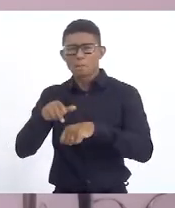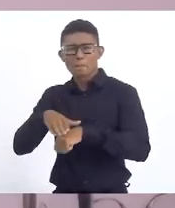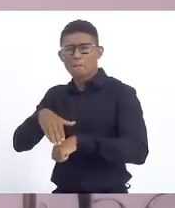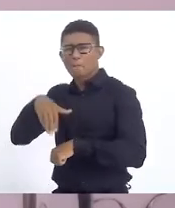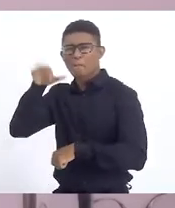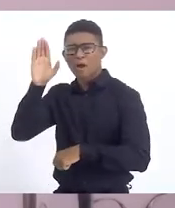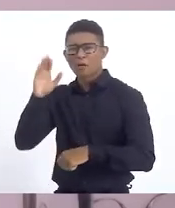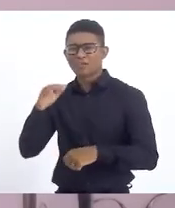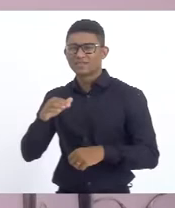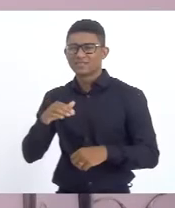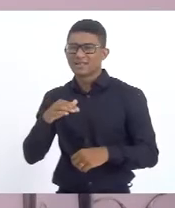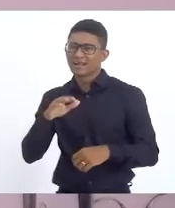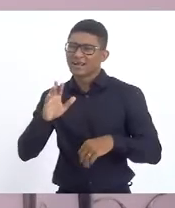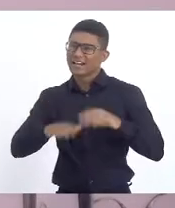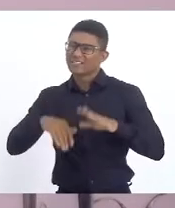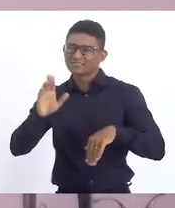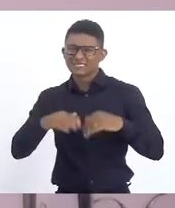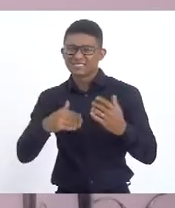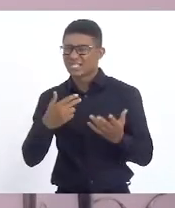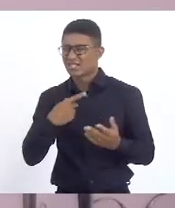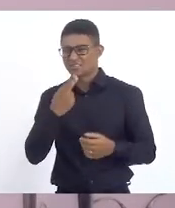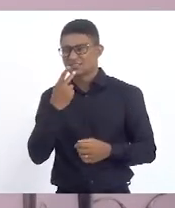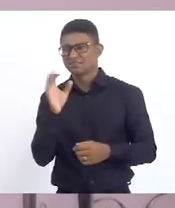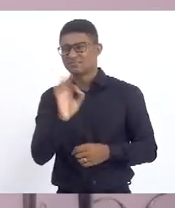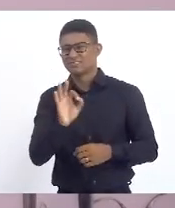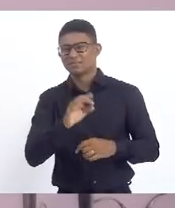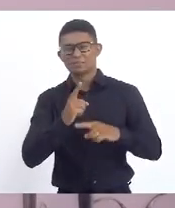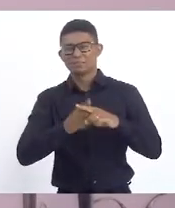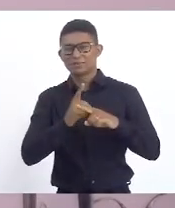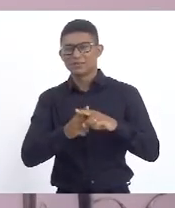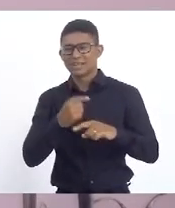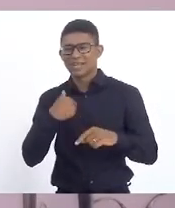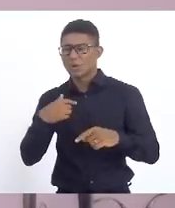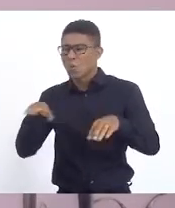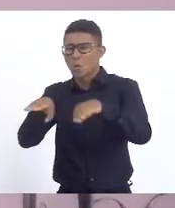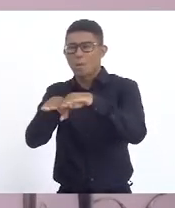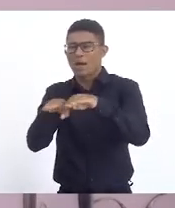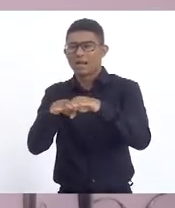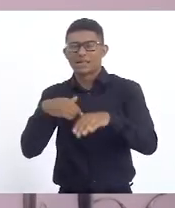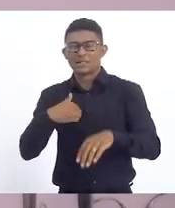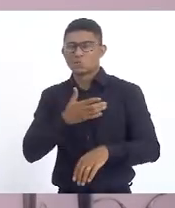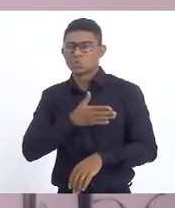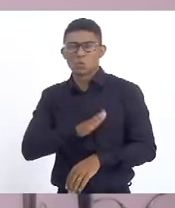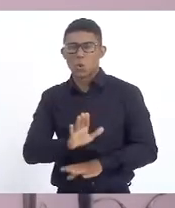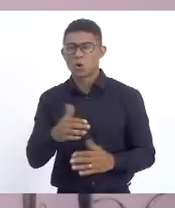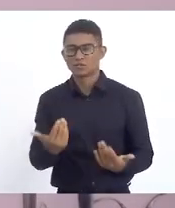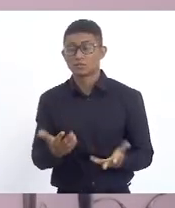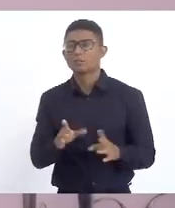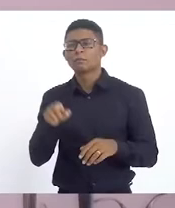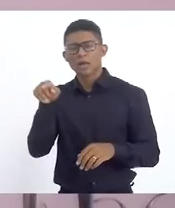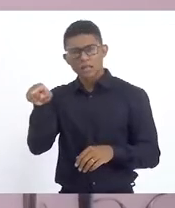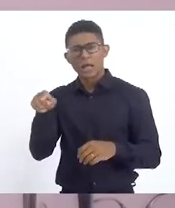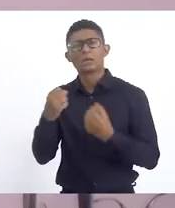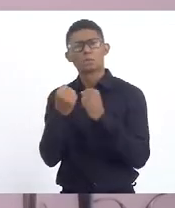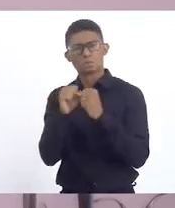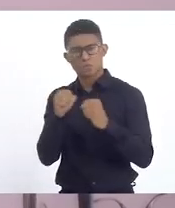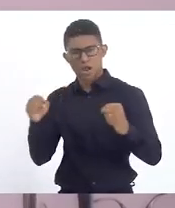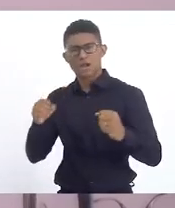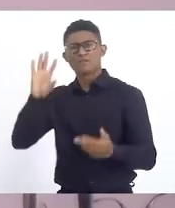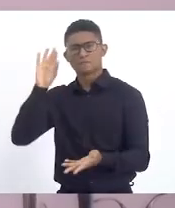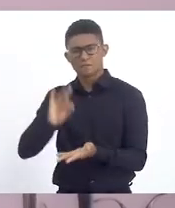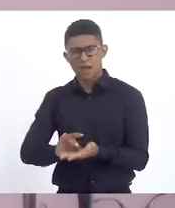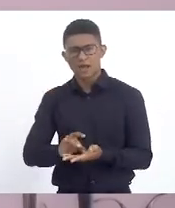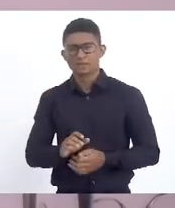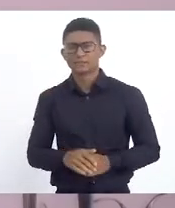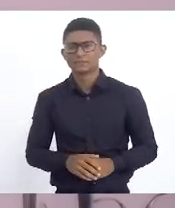comparáveis, né? Mas um dos maiores do mundo em termos de volume de fornecimento d'água, 42 metros cúbicos por segundo,